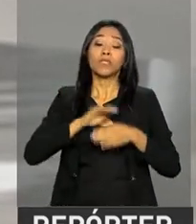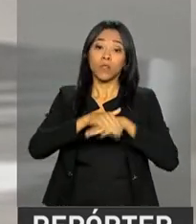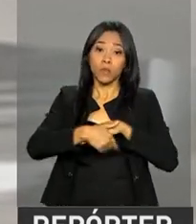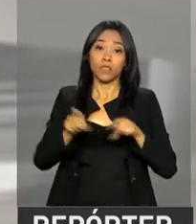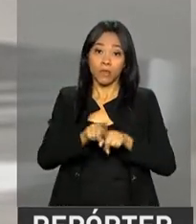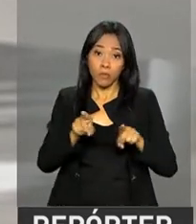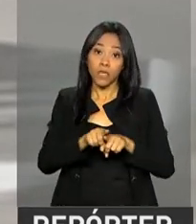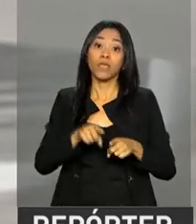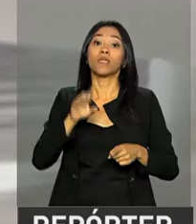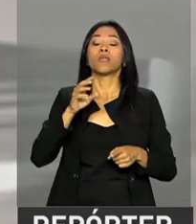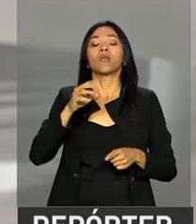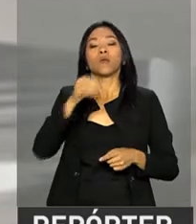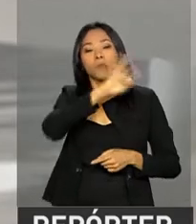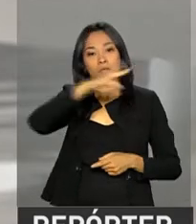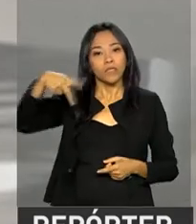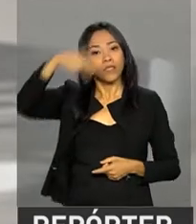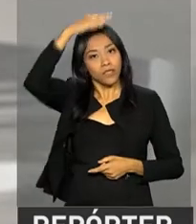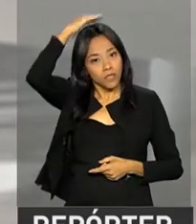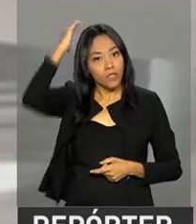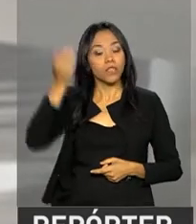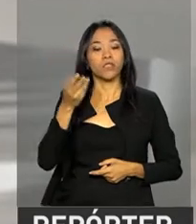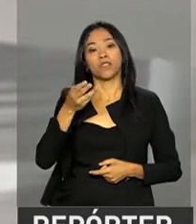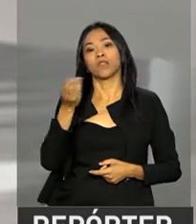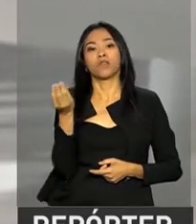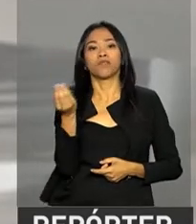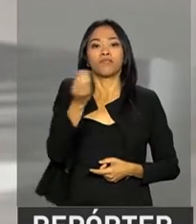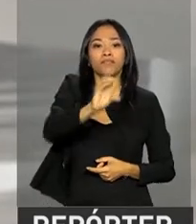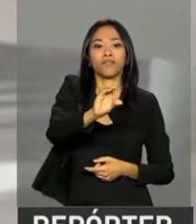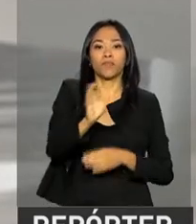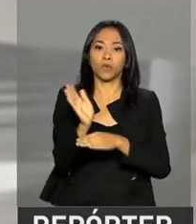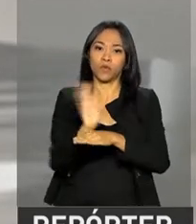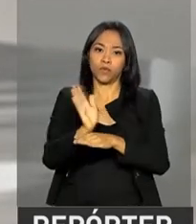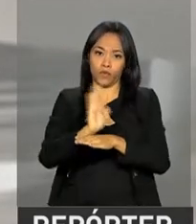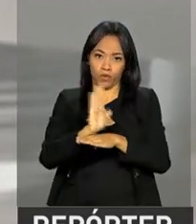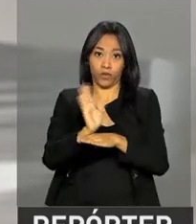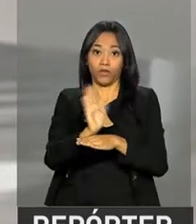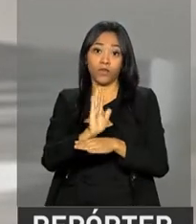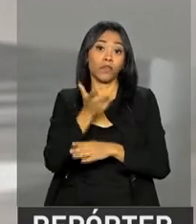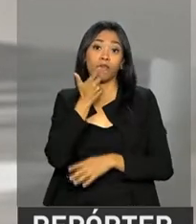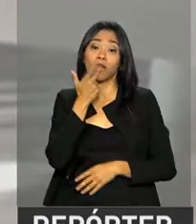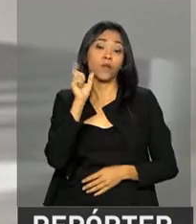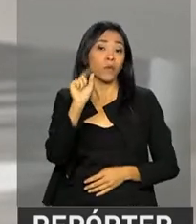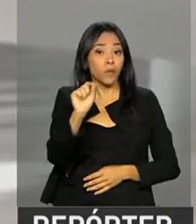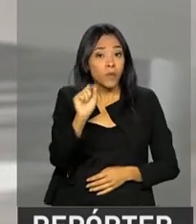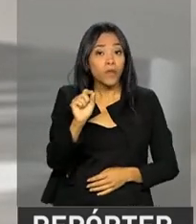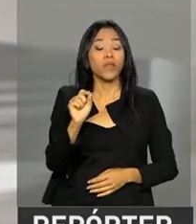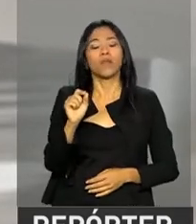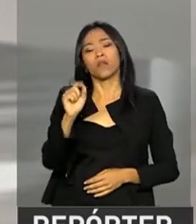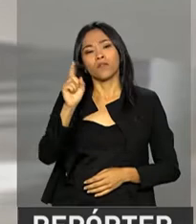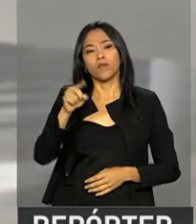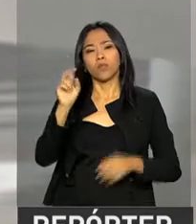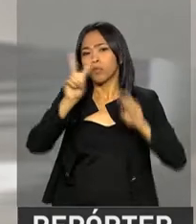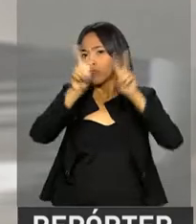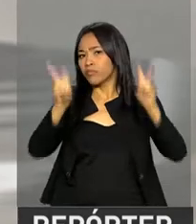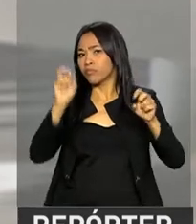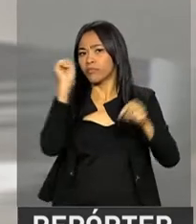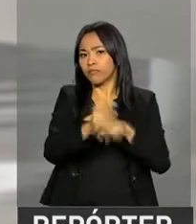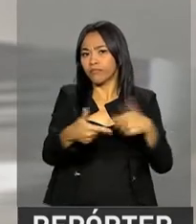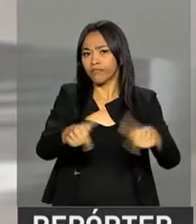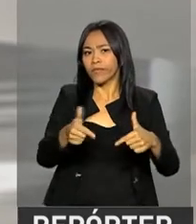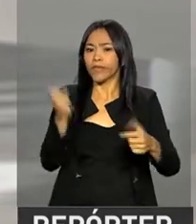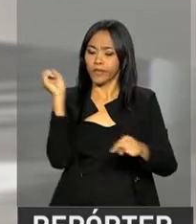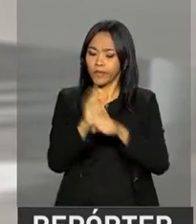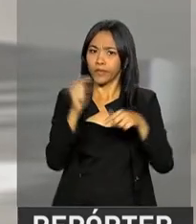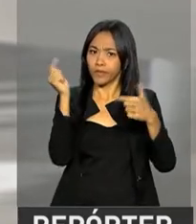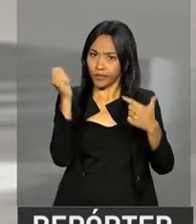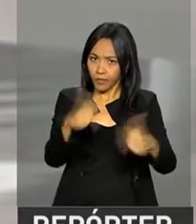o presidente publicou um vídeo nem nas redes sociais falando aí sobre a questão do emprego ele disse que os empregos